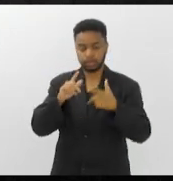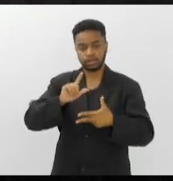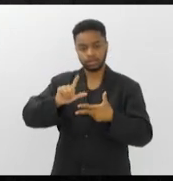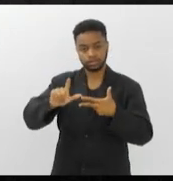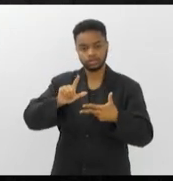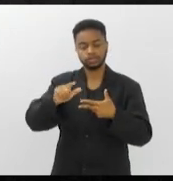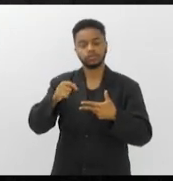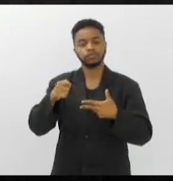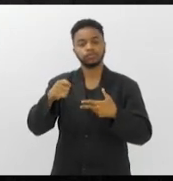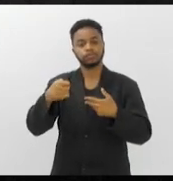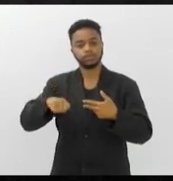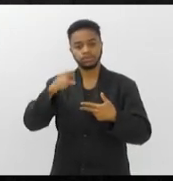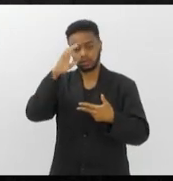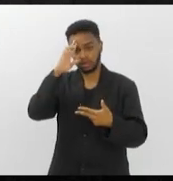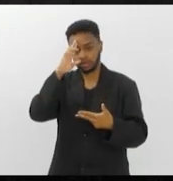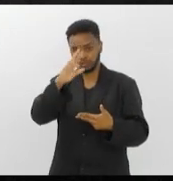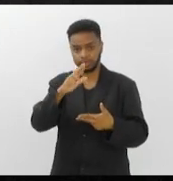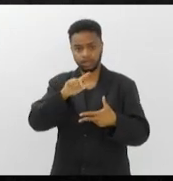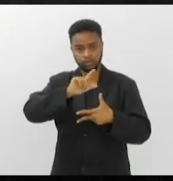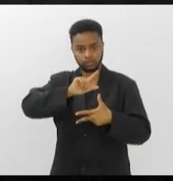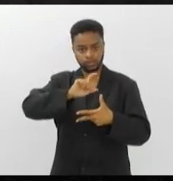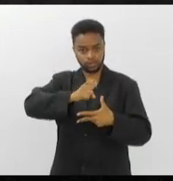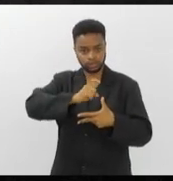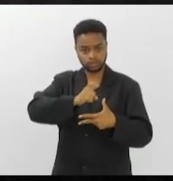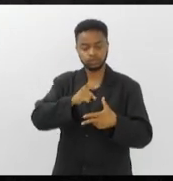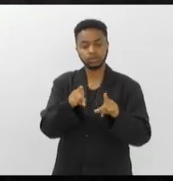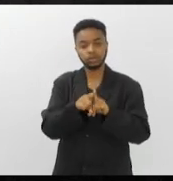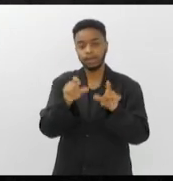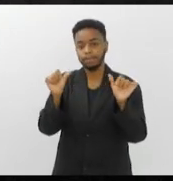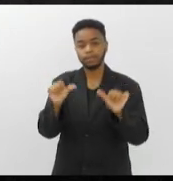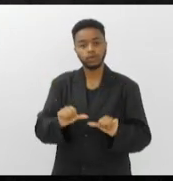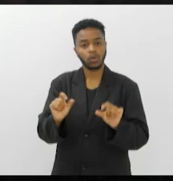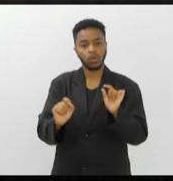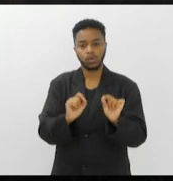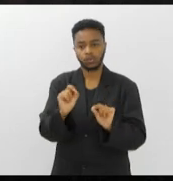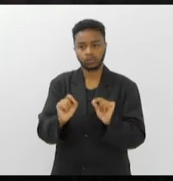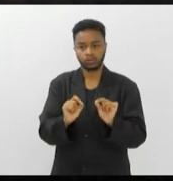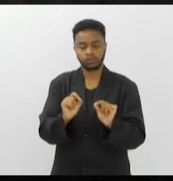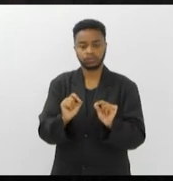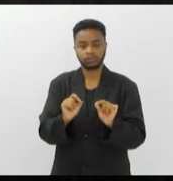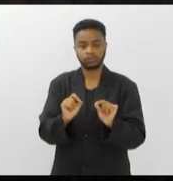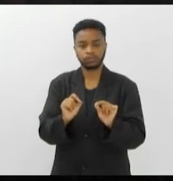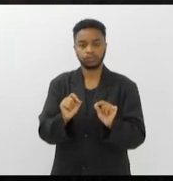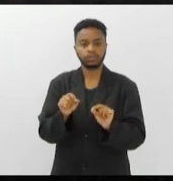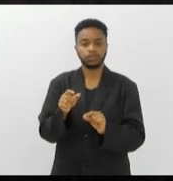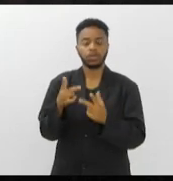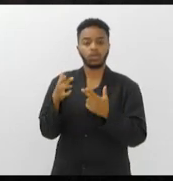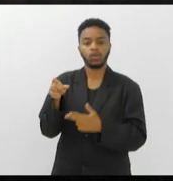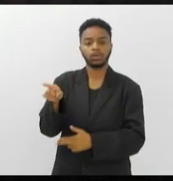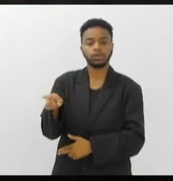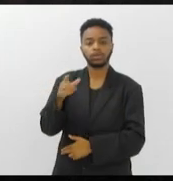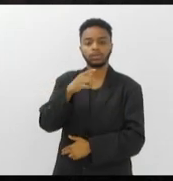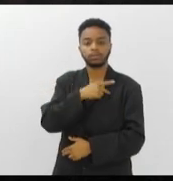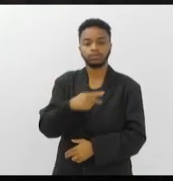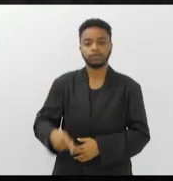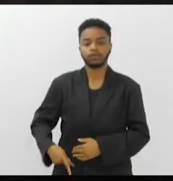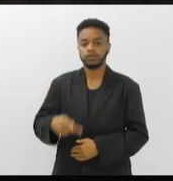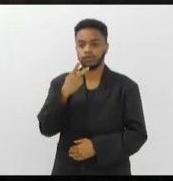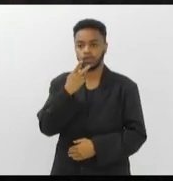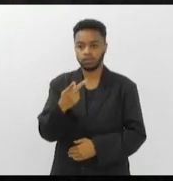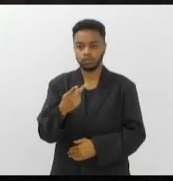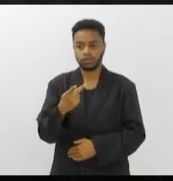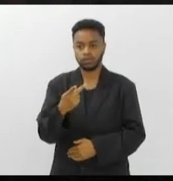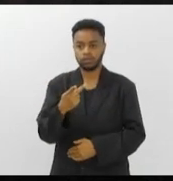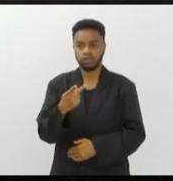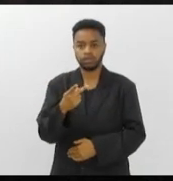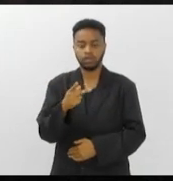respeitar o executivo. E o pior de tudo, usando a fala aqui do presidente Rodrigo Pacheco,